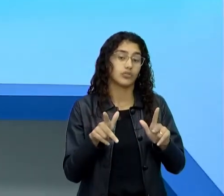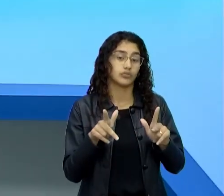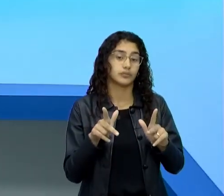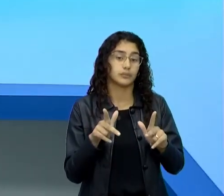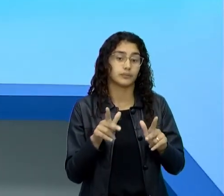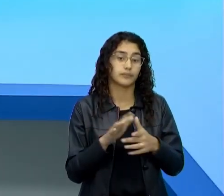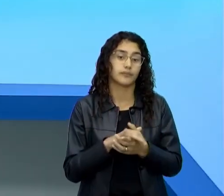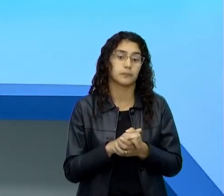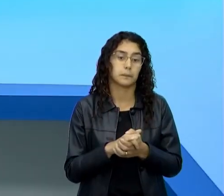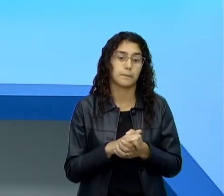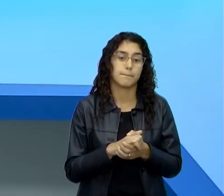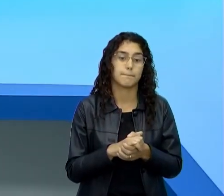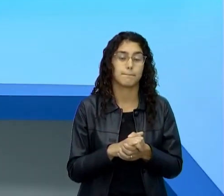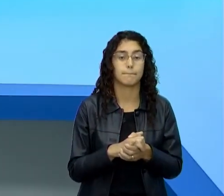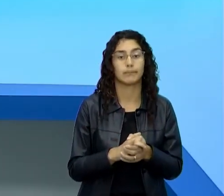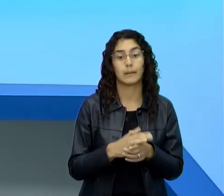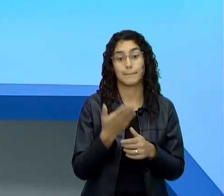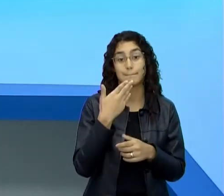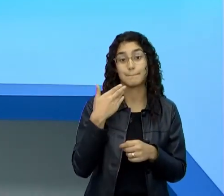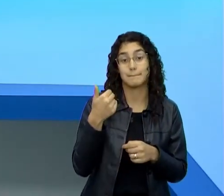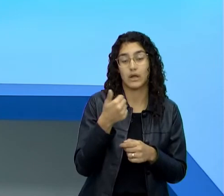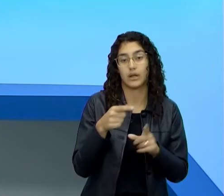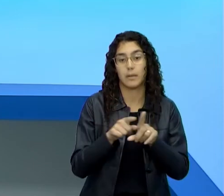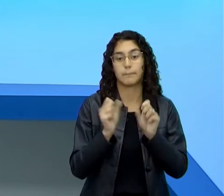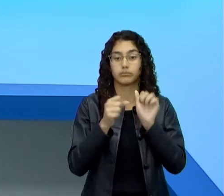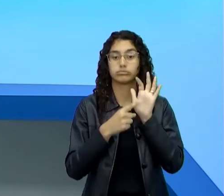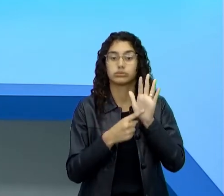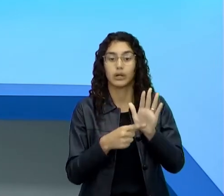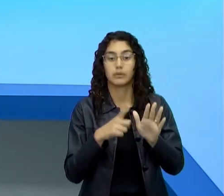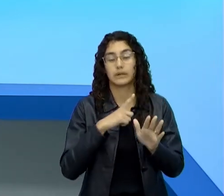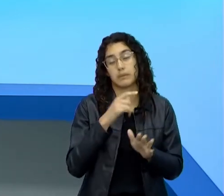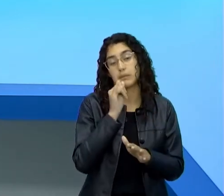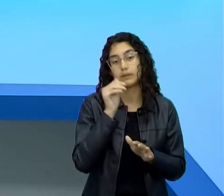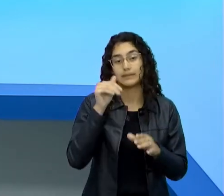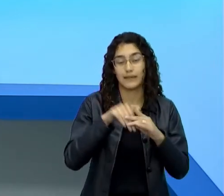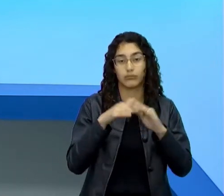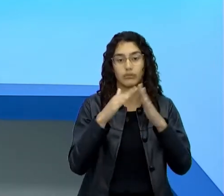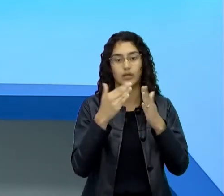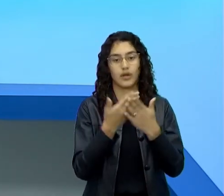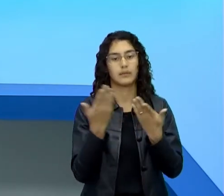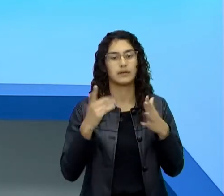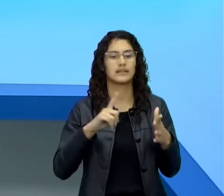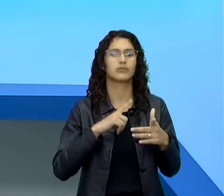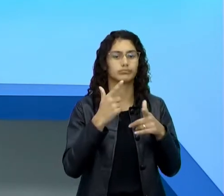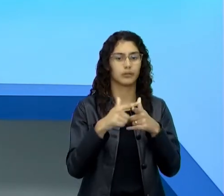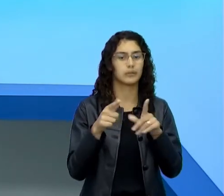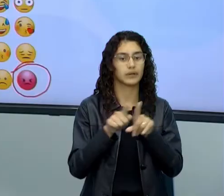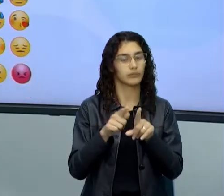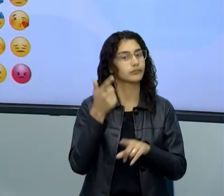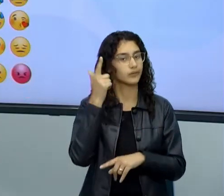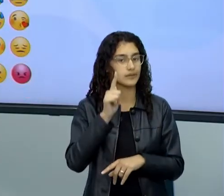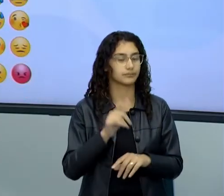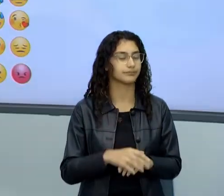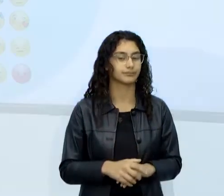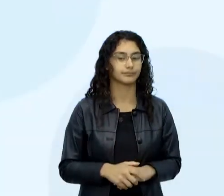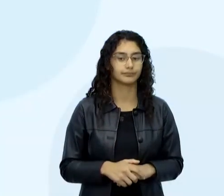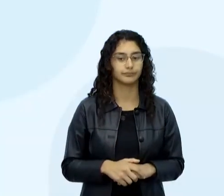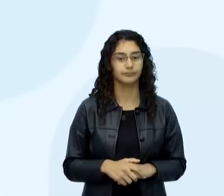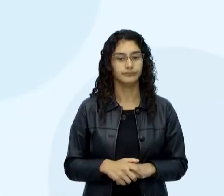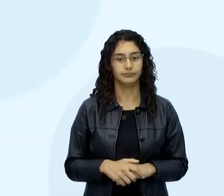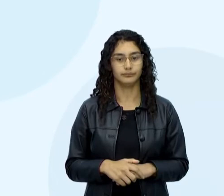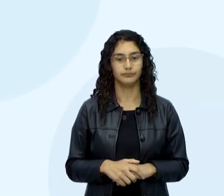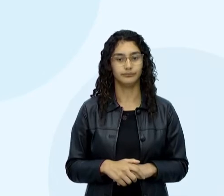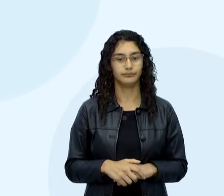um ponto ou outro ali que melhorou... E está mostrando, por exemplo, dentro da escola, alguma coisa, mas mesmo assim eu acho que ainda tem muitos problemas para resolver. Perfeito. Mais um, olha